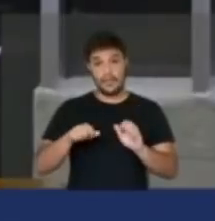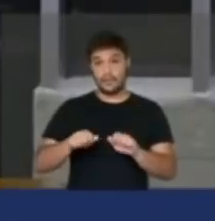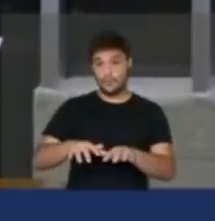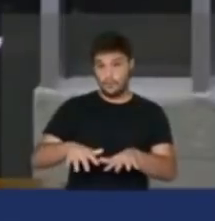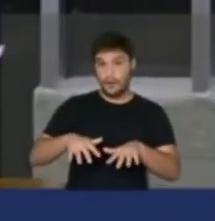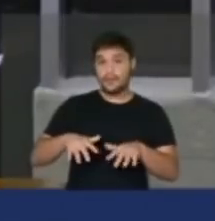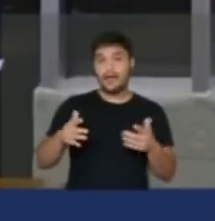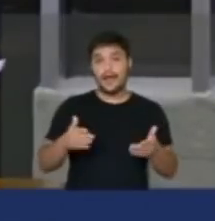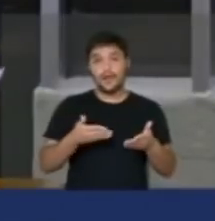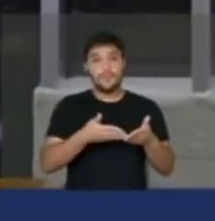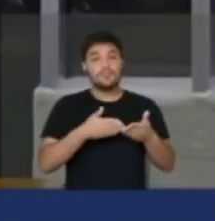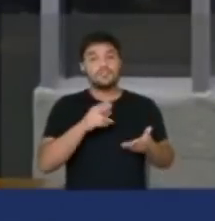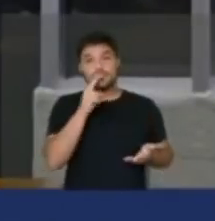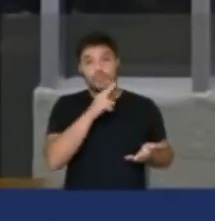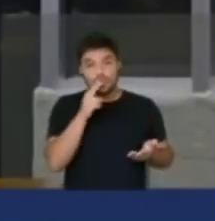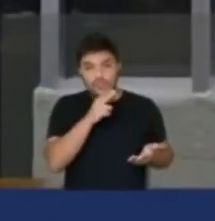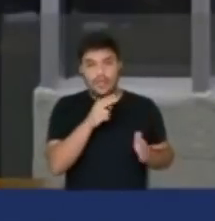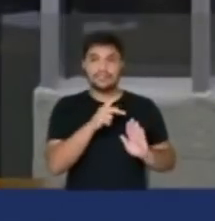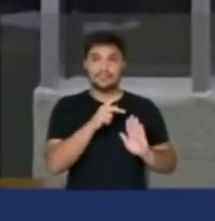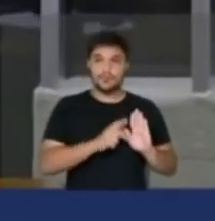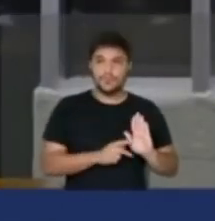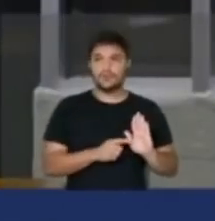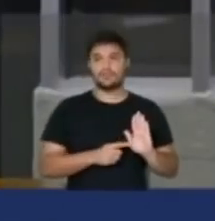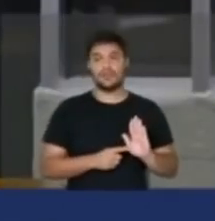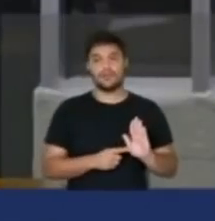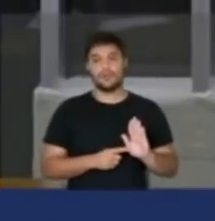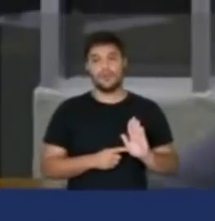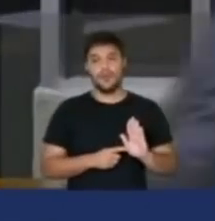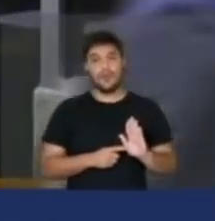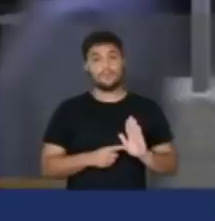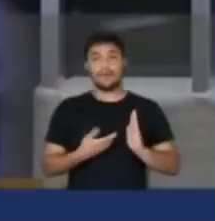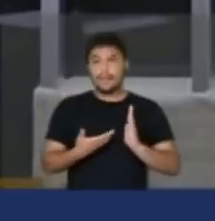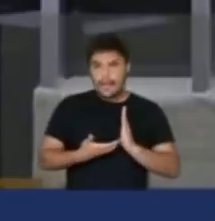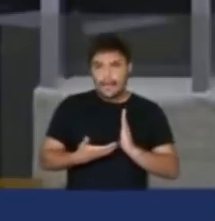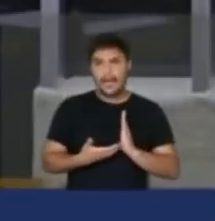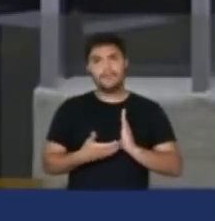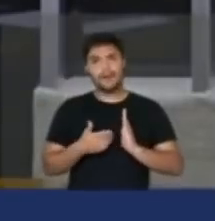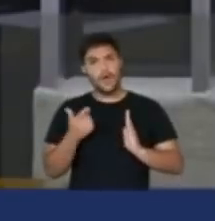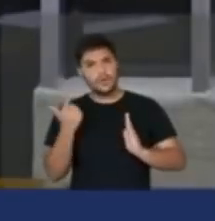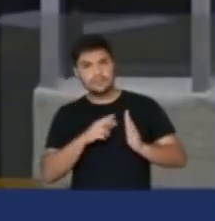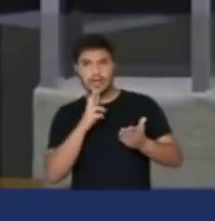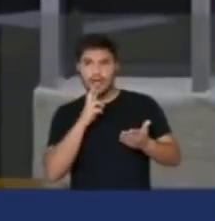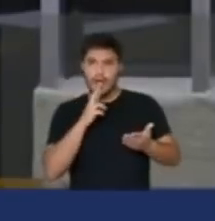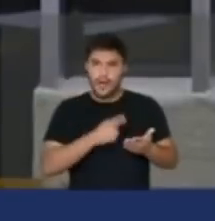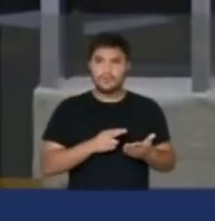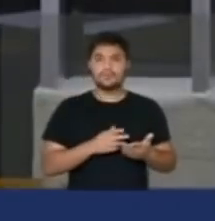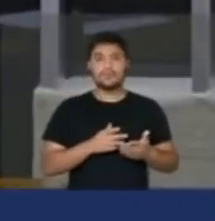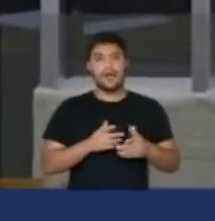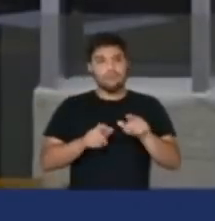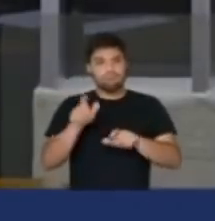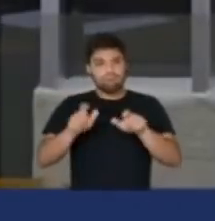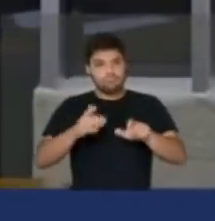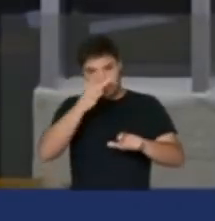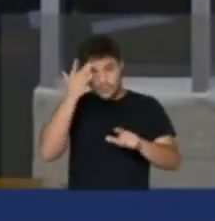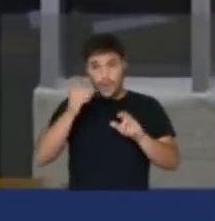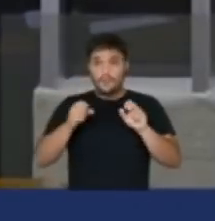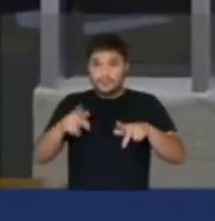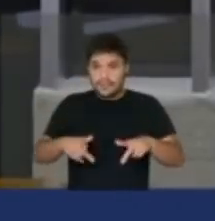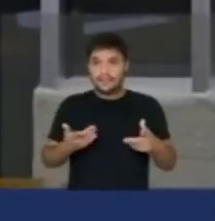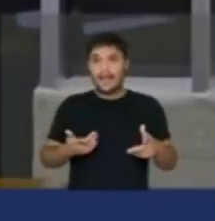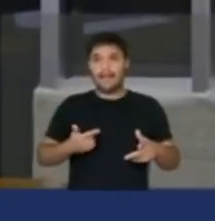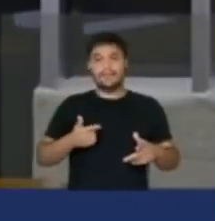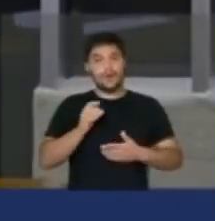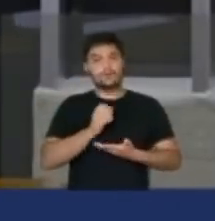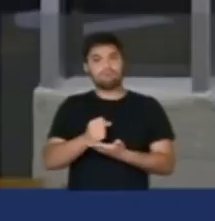a urgência do projeto para votar em plenário, para que a Câmara dê uma resposta ao aposentado, à aposentada e aos pensionistas. Esse é o